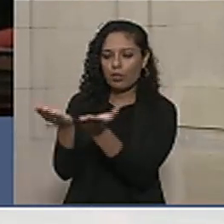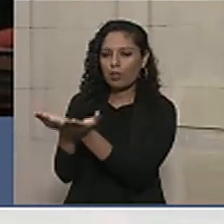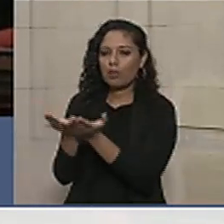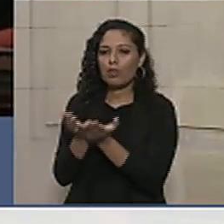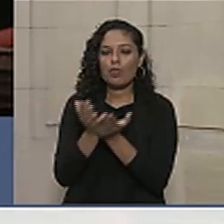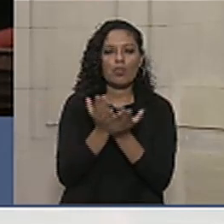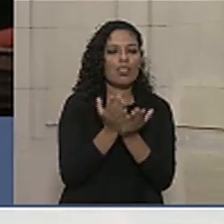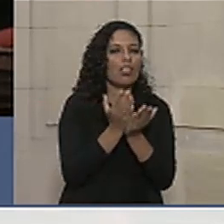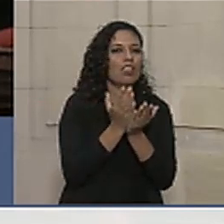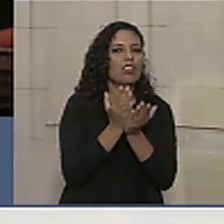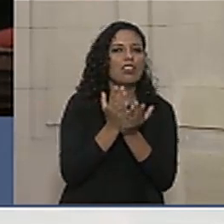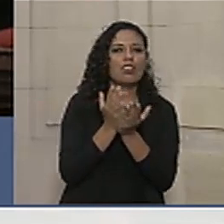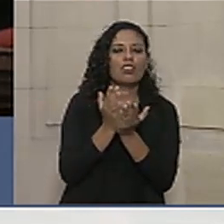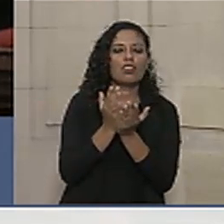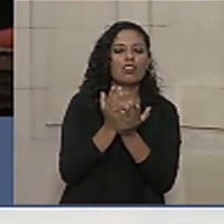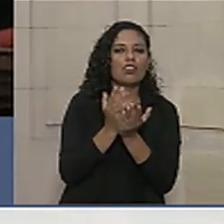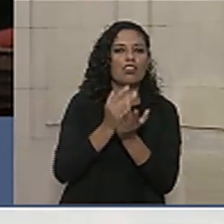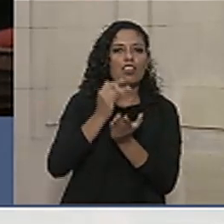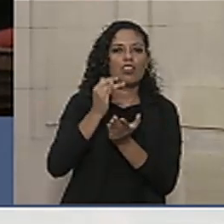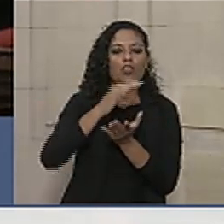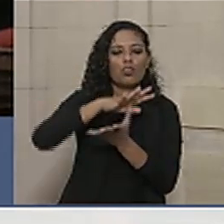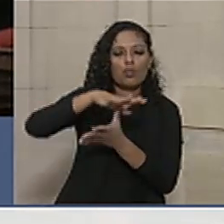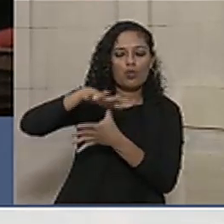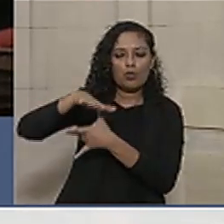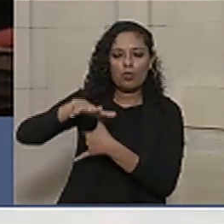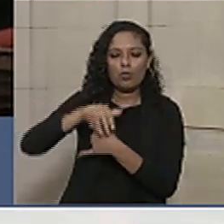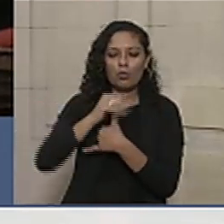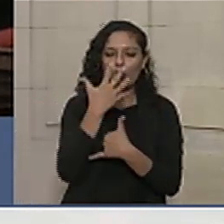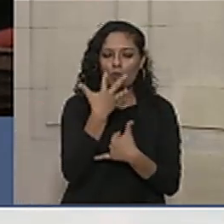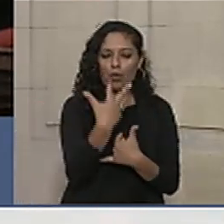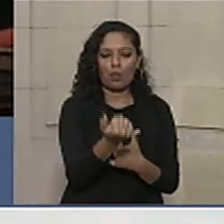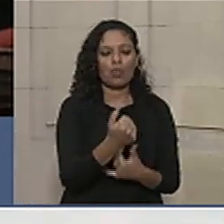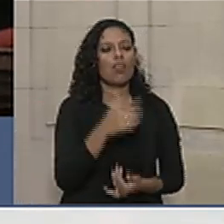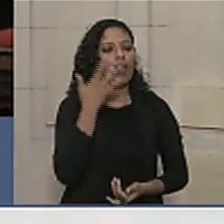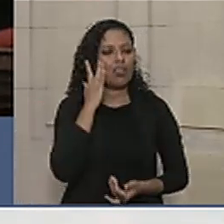mundo. Com certeza.